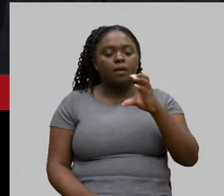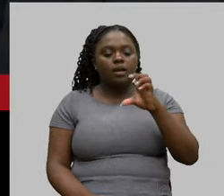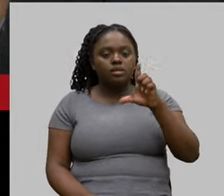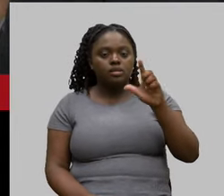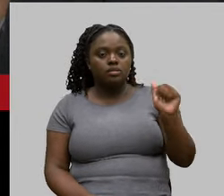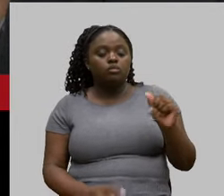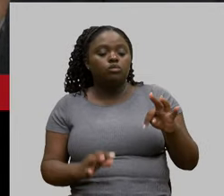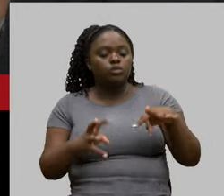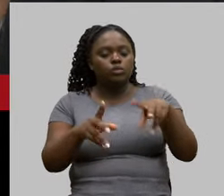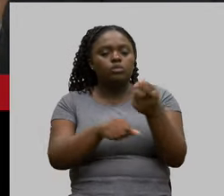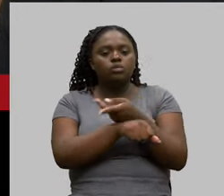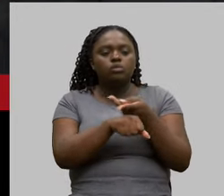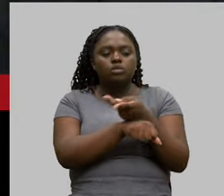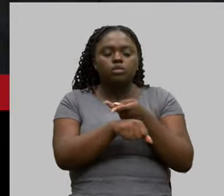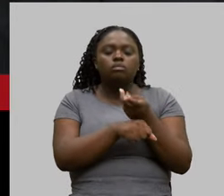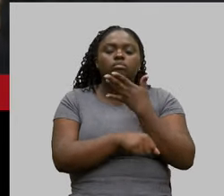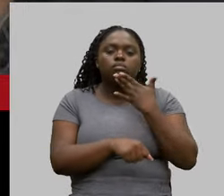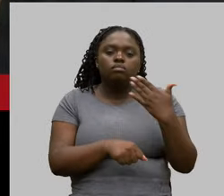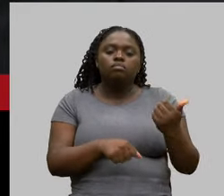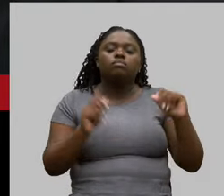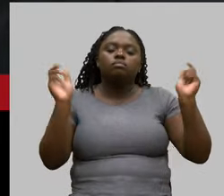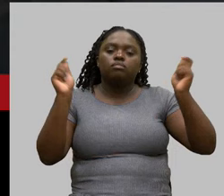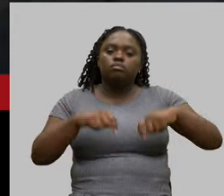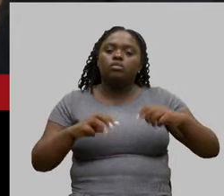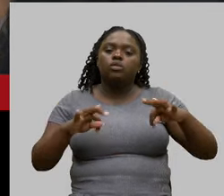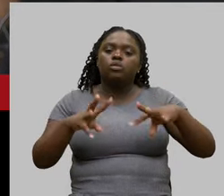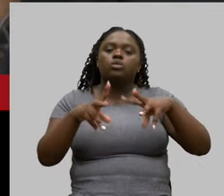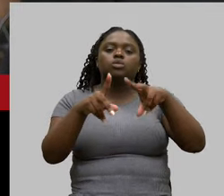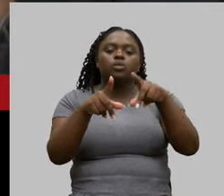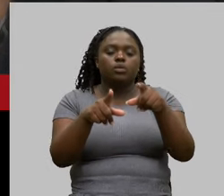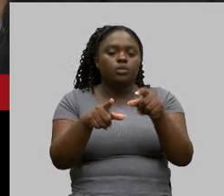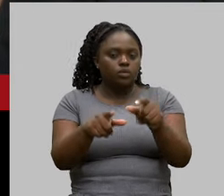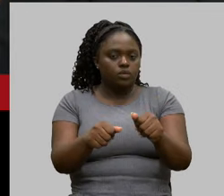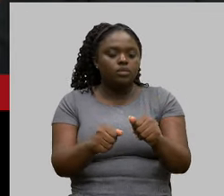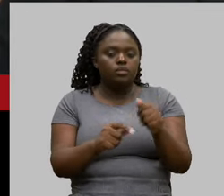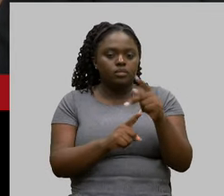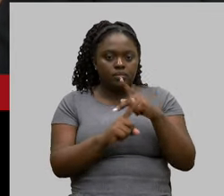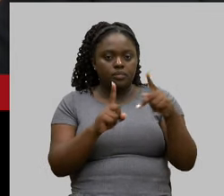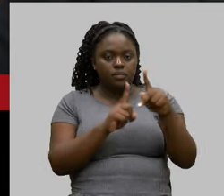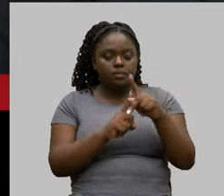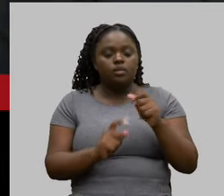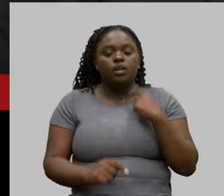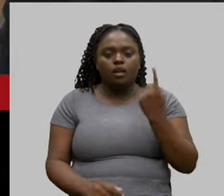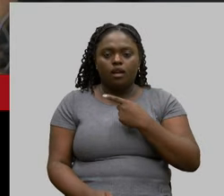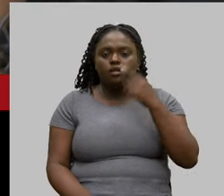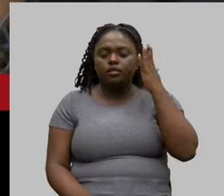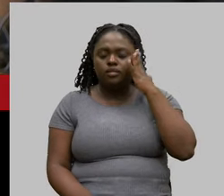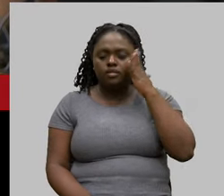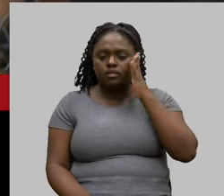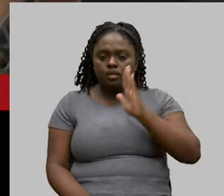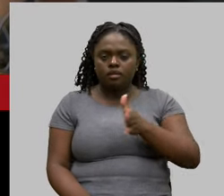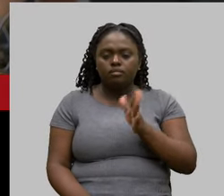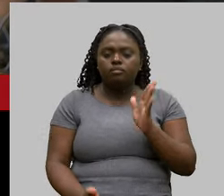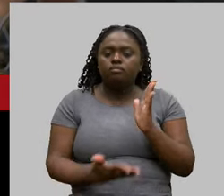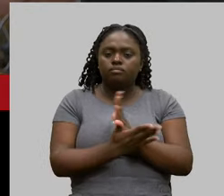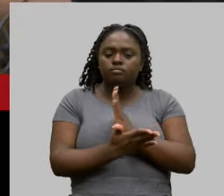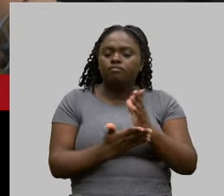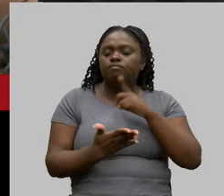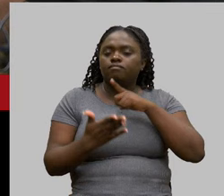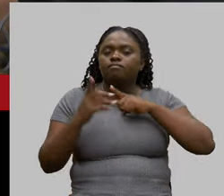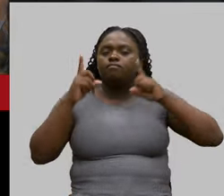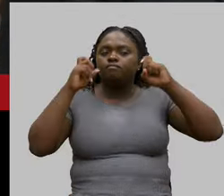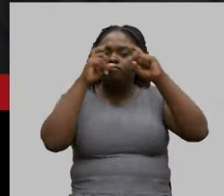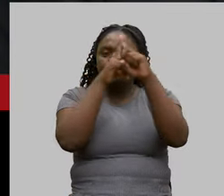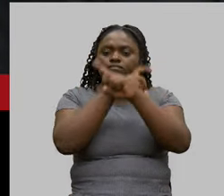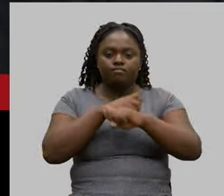melhorias na parte capacitiva de todos os regimes de previdência a gente sabe que muitos regimes passam por grandes dificuldades